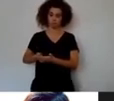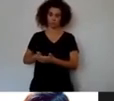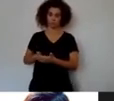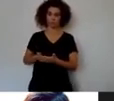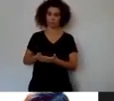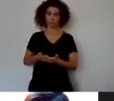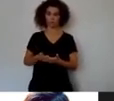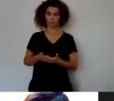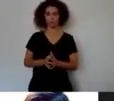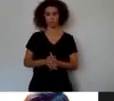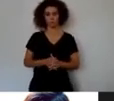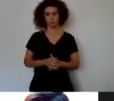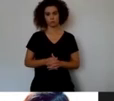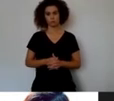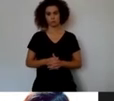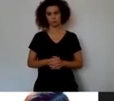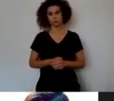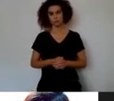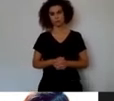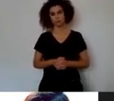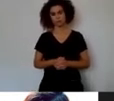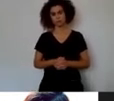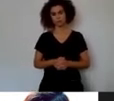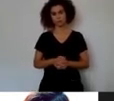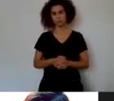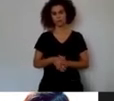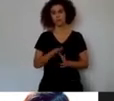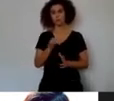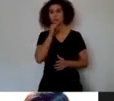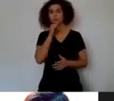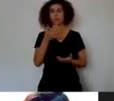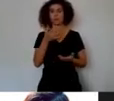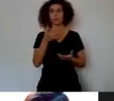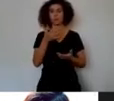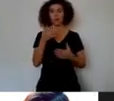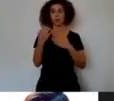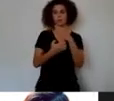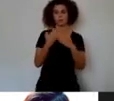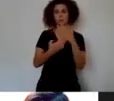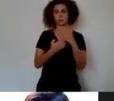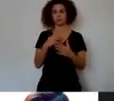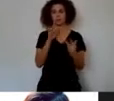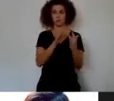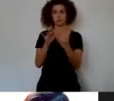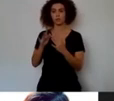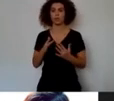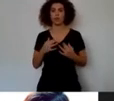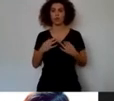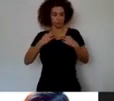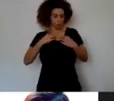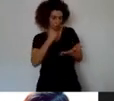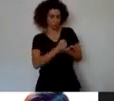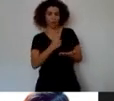tem, fazer essa cobrança, né, das marcas que a gente usa, das empresas que a gente tem contato e tudo mais. A gente precisa, de